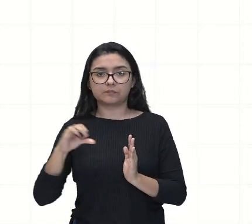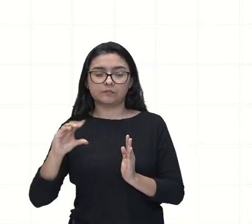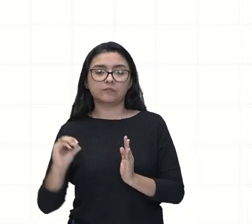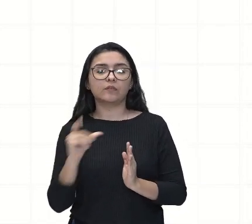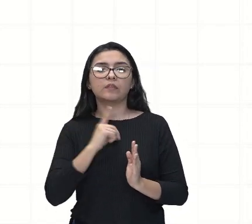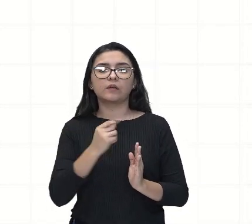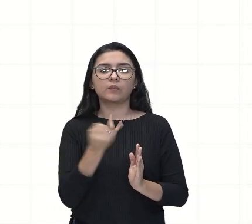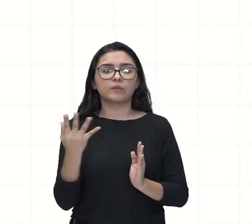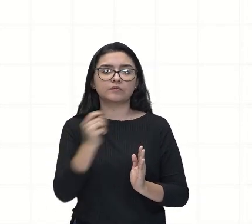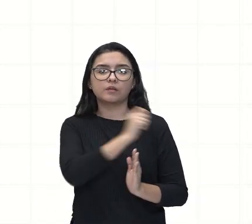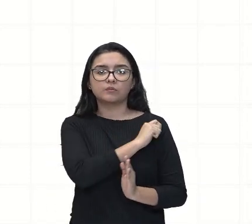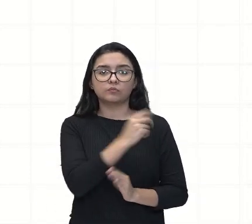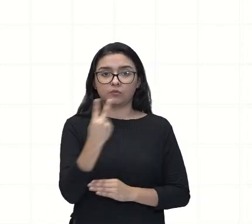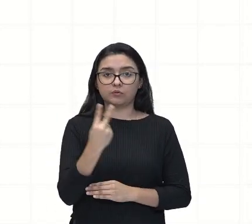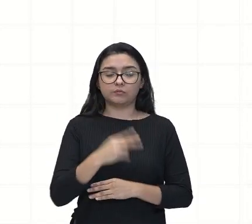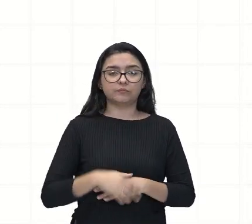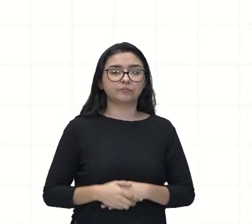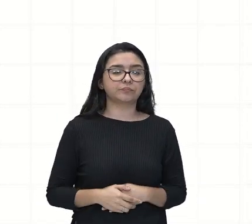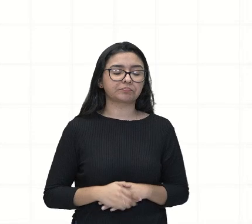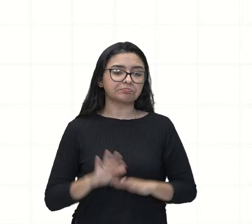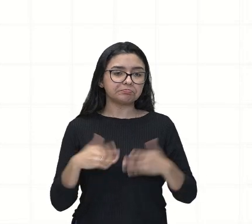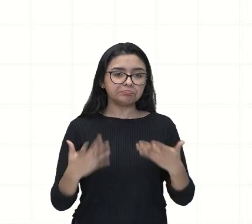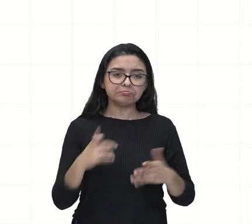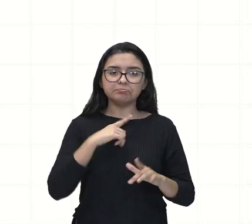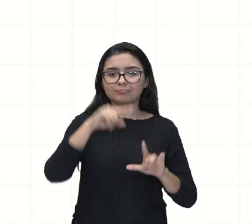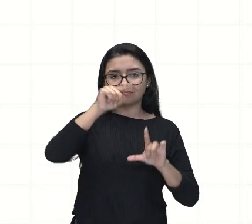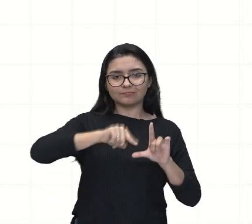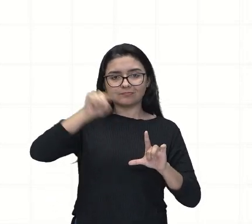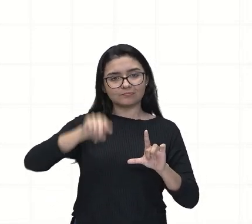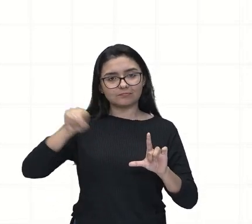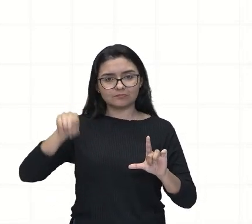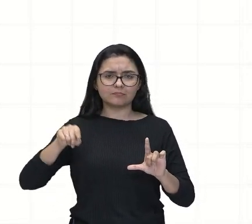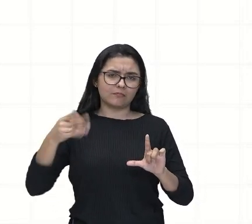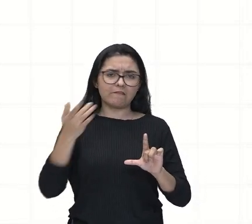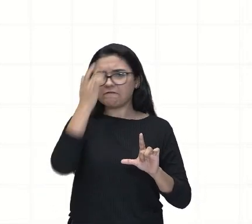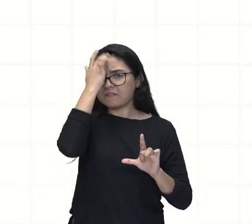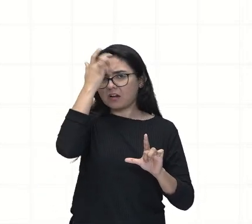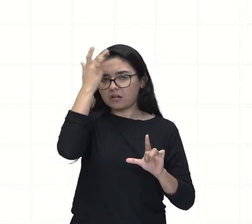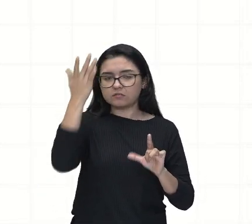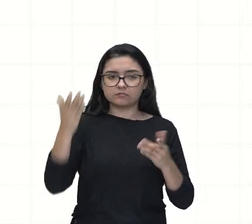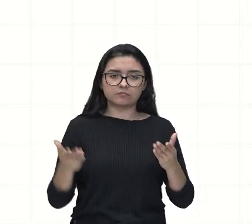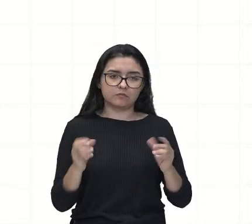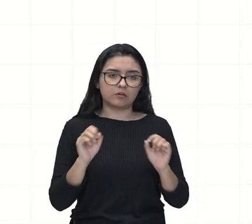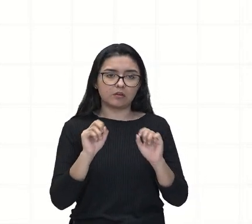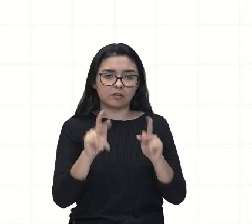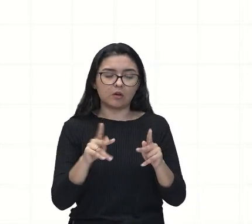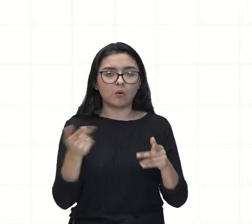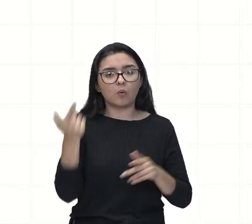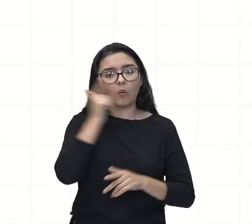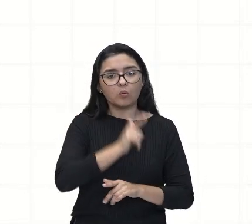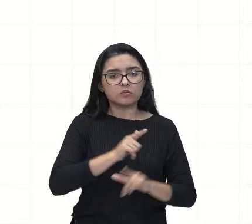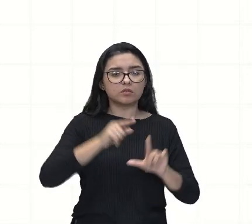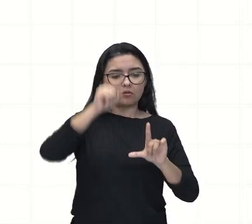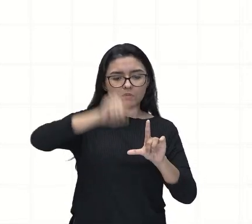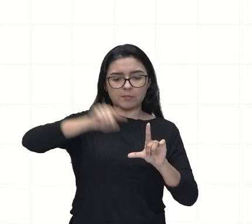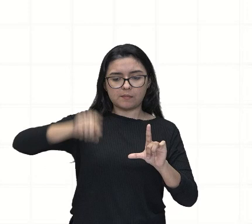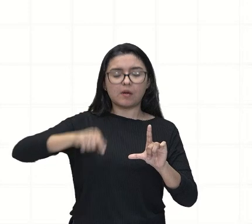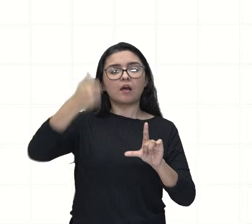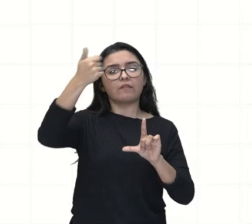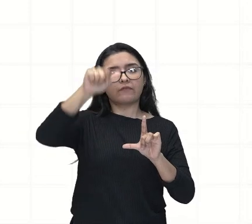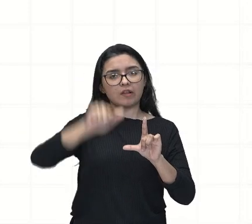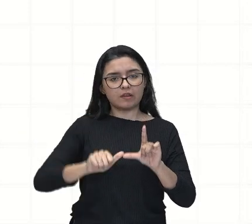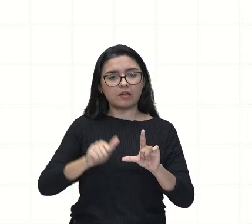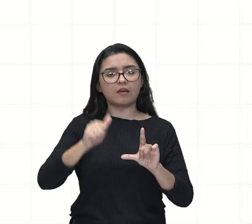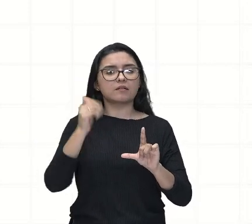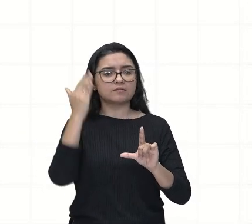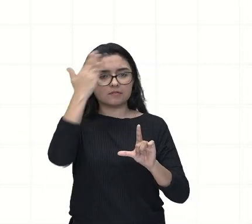aqui 2 alunos. Então, esse gráfico ele é bem tranquilo nesse ponto, né? Eu consigo observar bem,